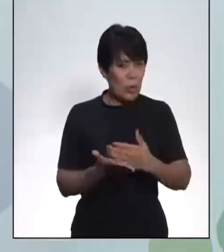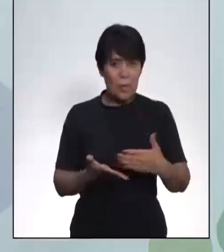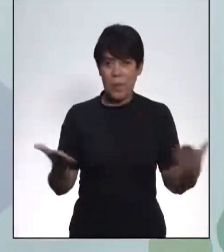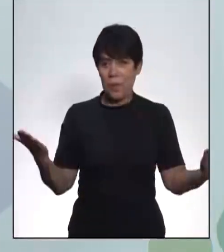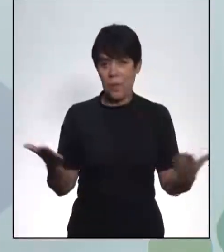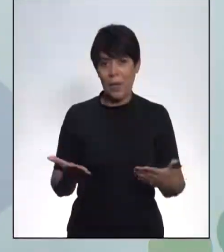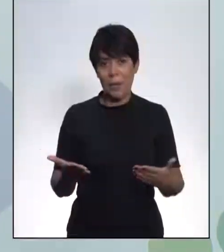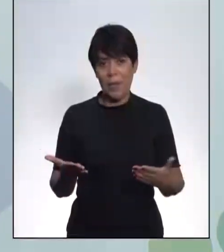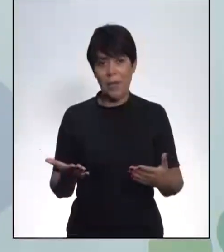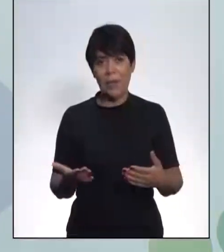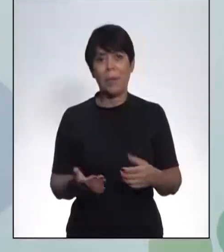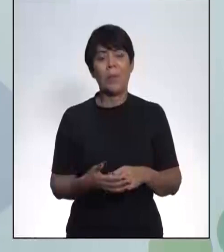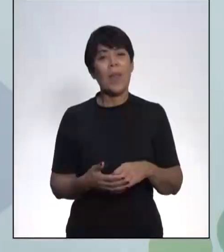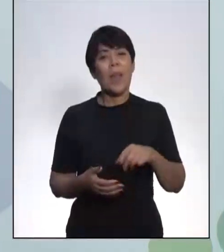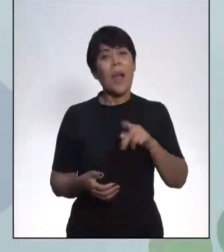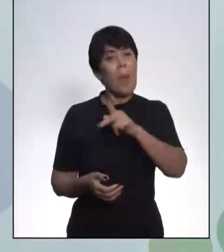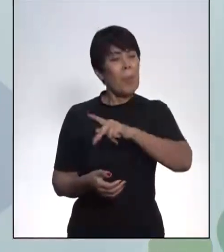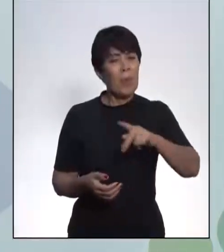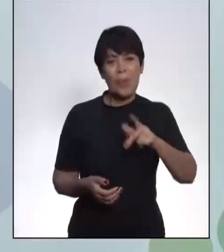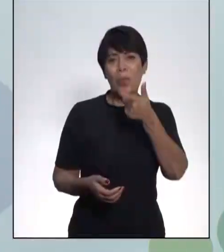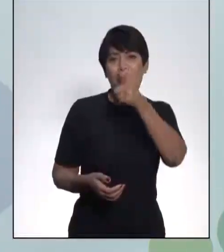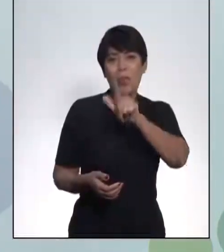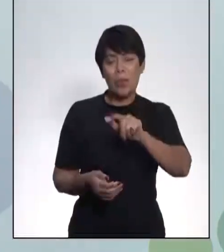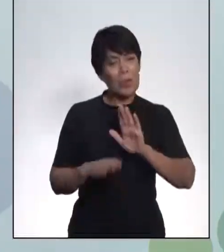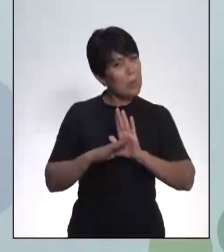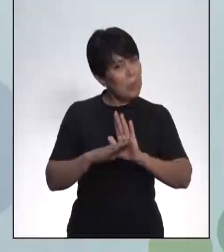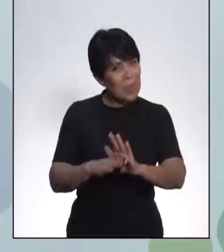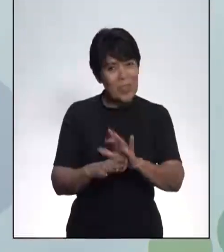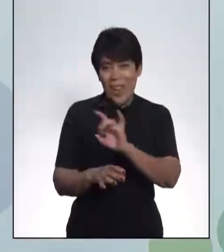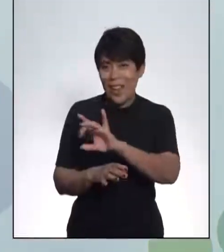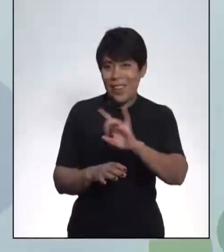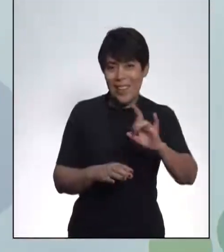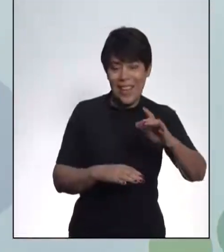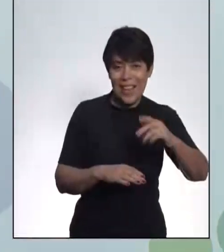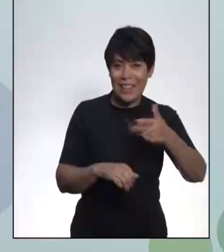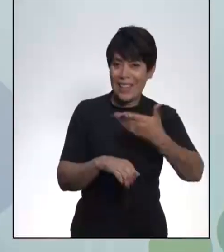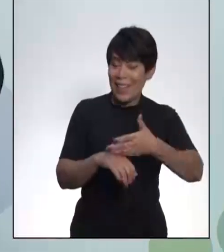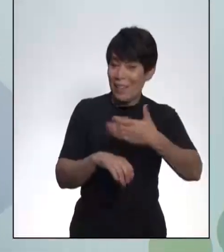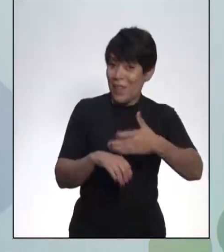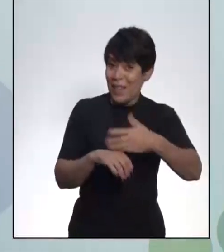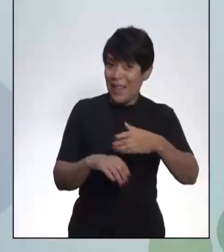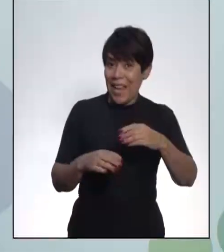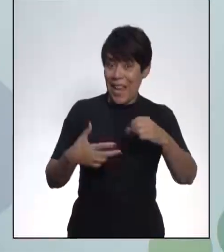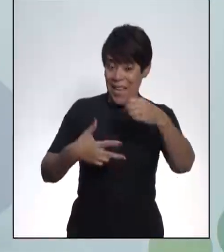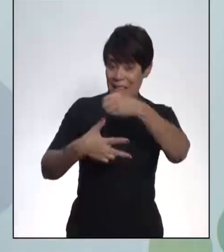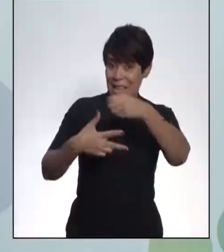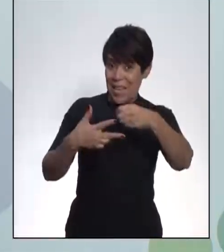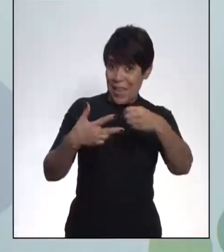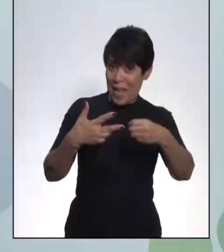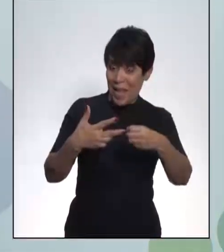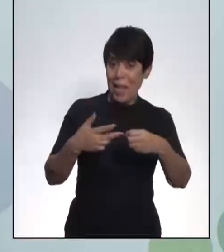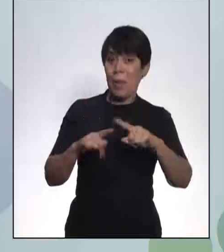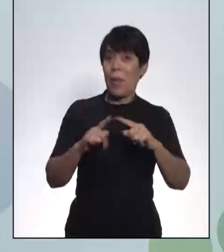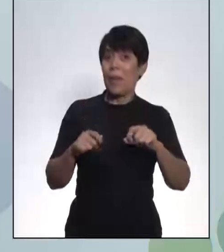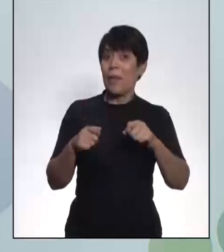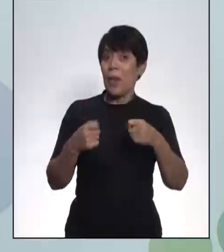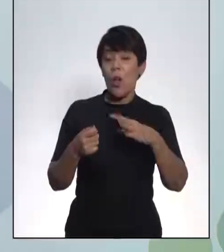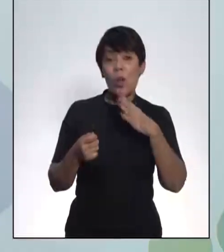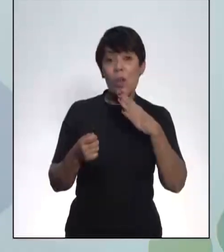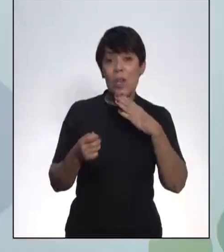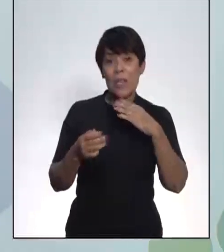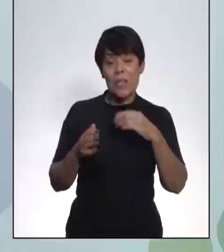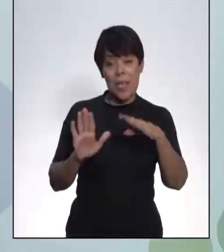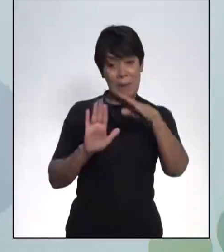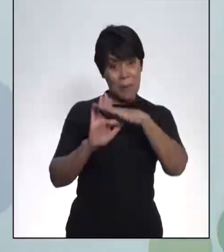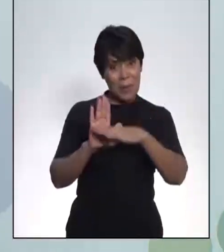vai ter excelentes professores que vão passar por aqui para te ajudar com cada uma das habilidades do Enem. Mas para conhecer essa programação, o que você vai fazer? Você vai beber uma aguinha